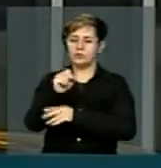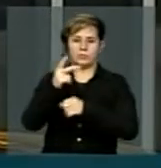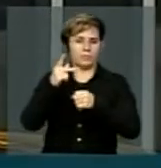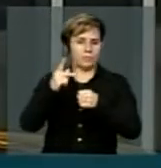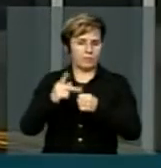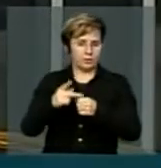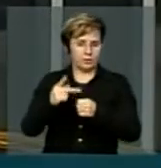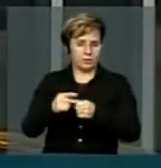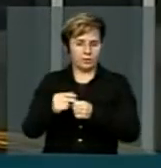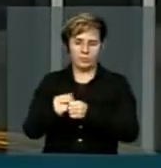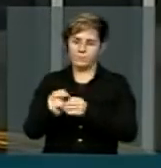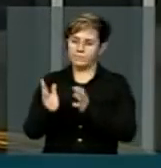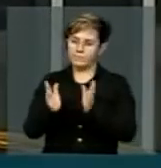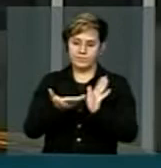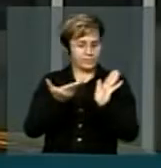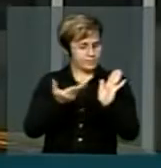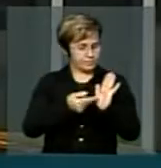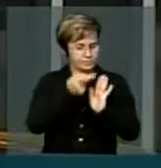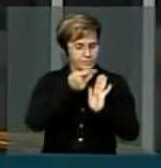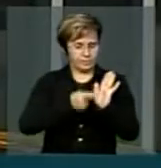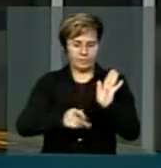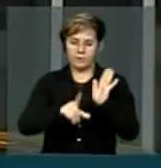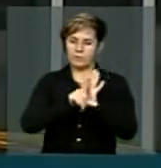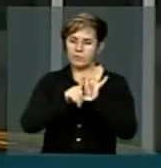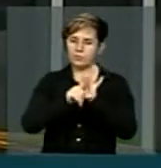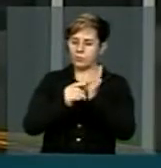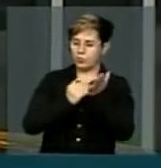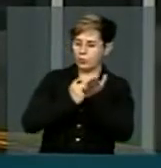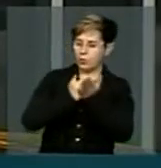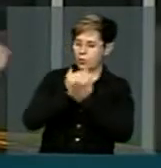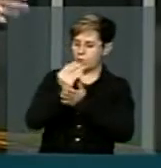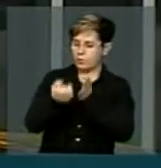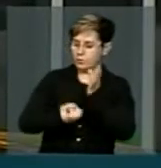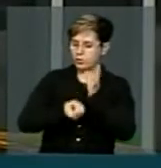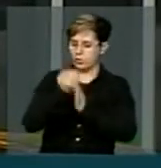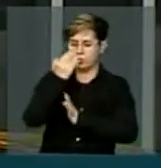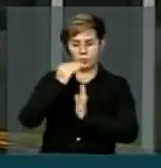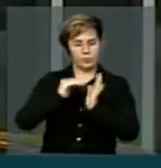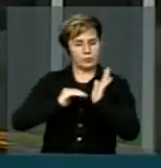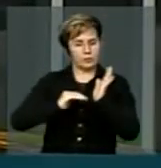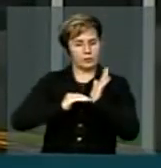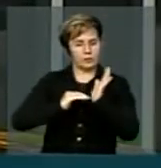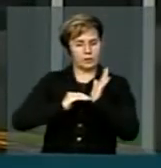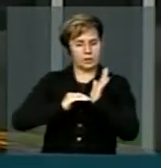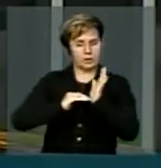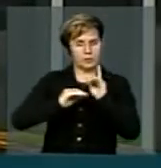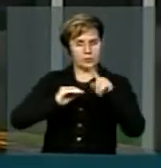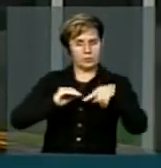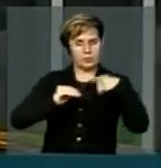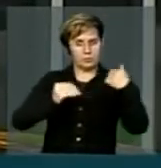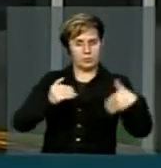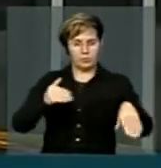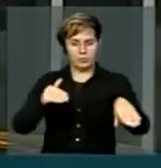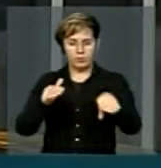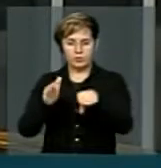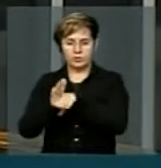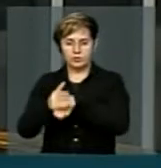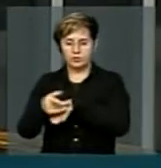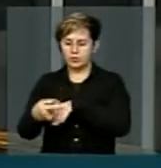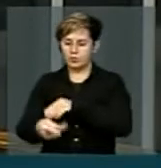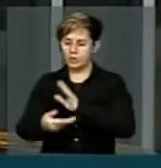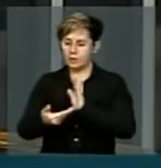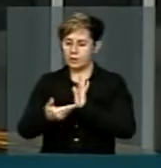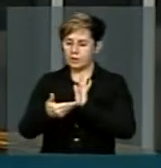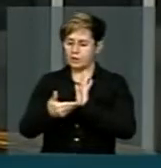Esse projeto de lei, que originou-se no Senado Federal, de lá para cá veio a questão de 8